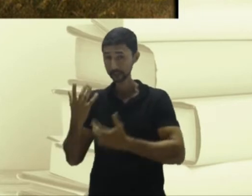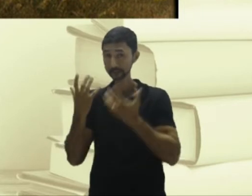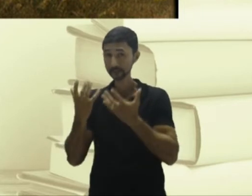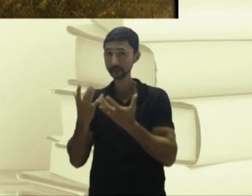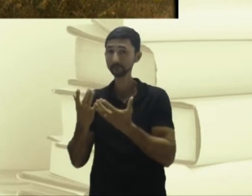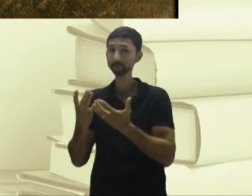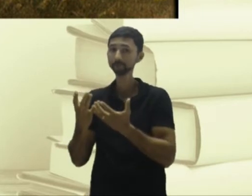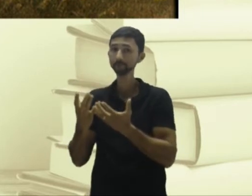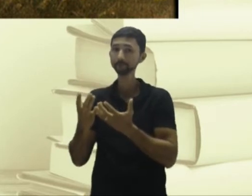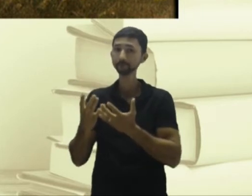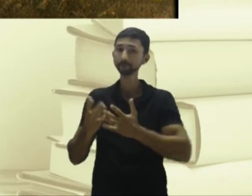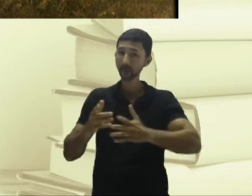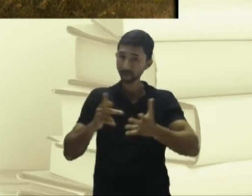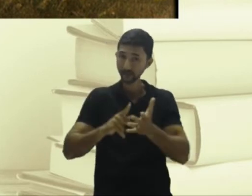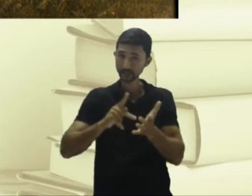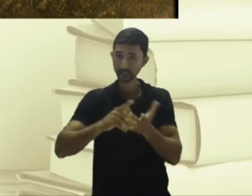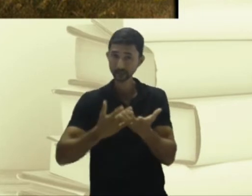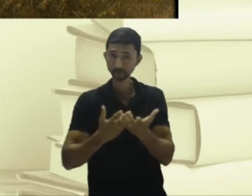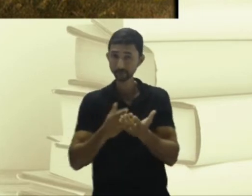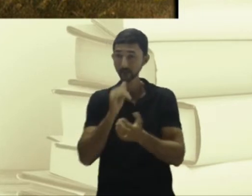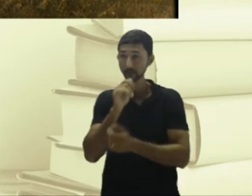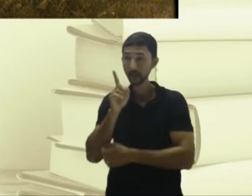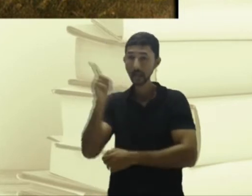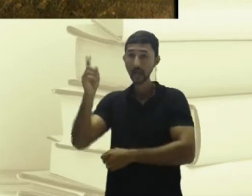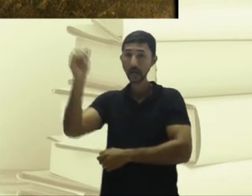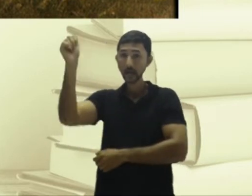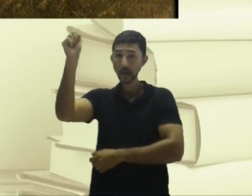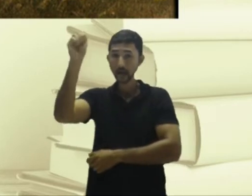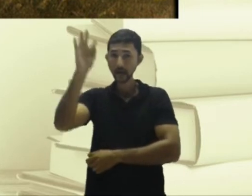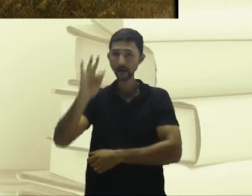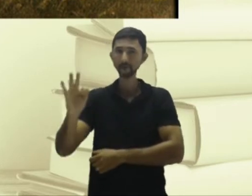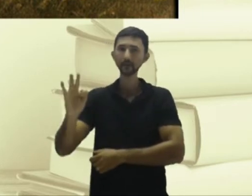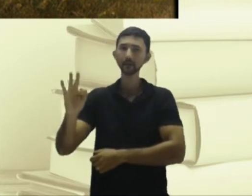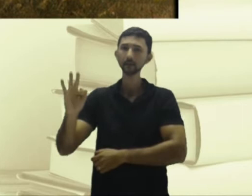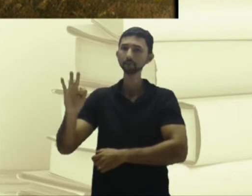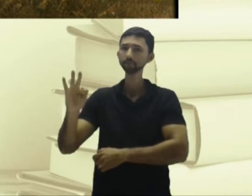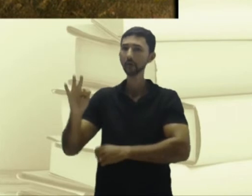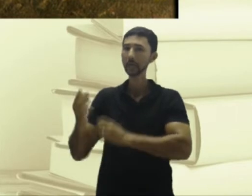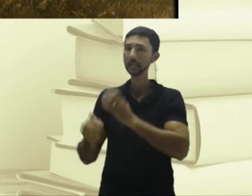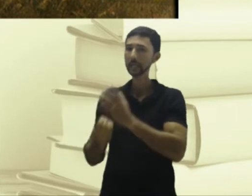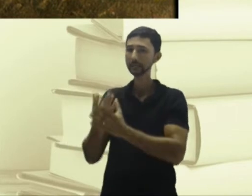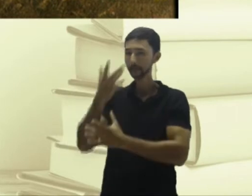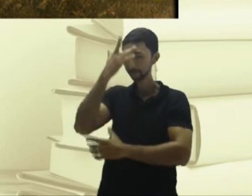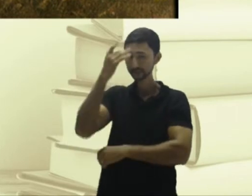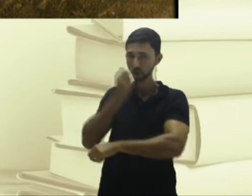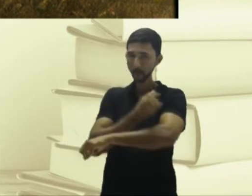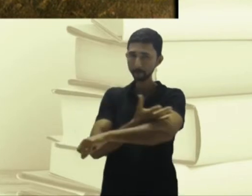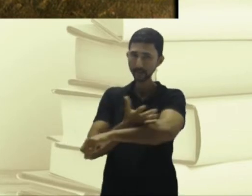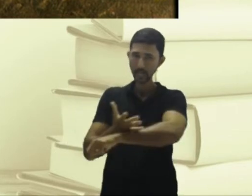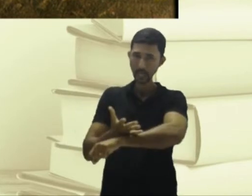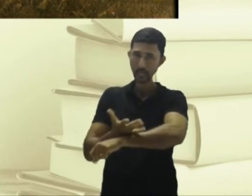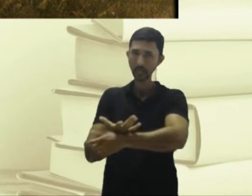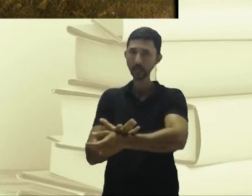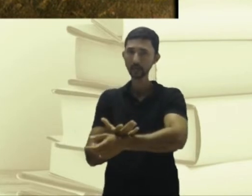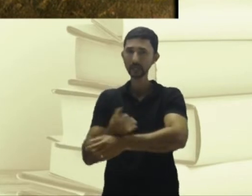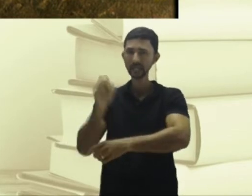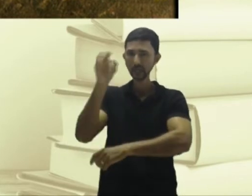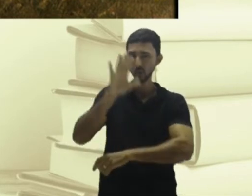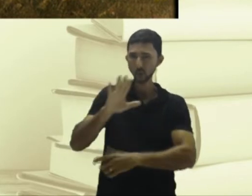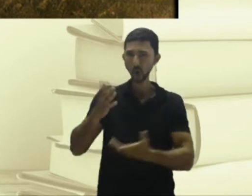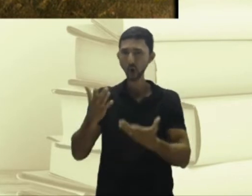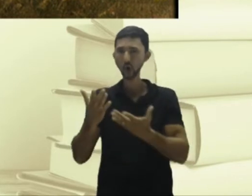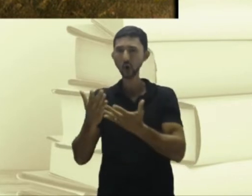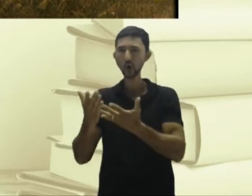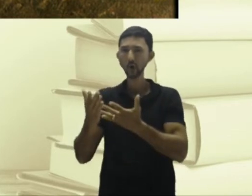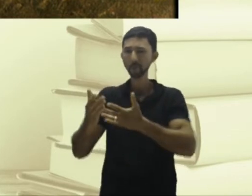De fato, a escravidão na África, ela não foi uma criação do branco, tá? Guerras